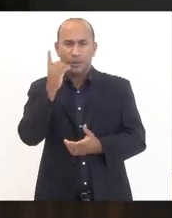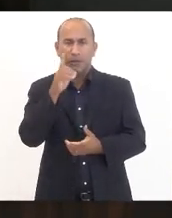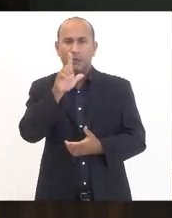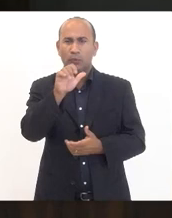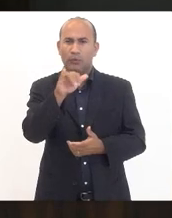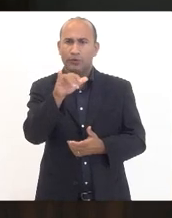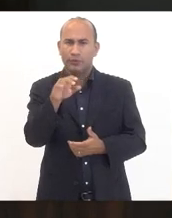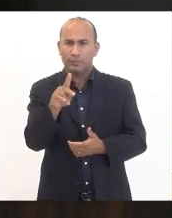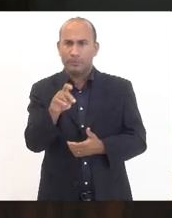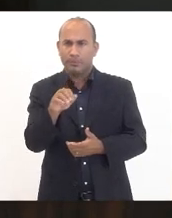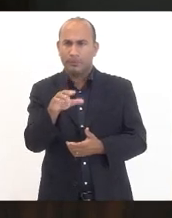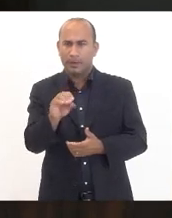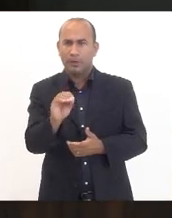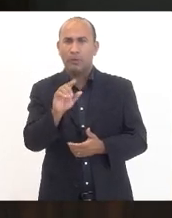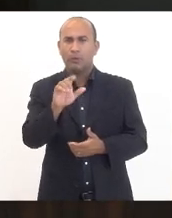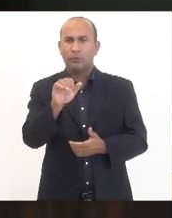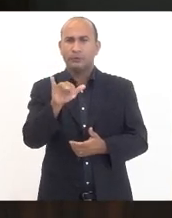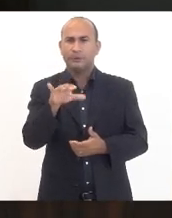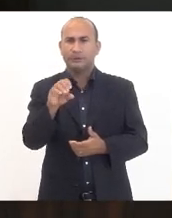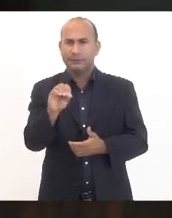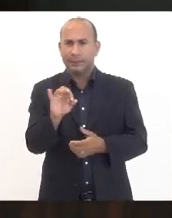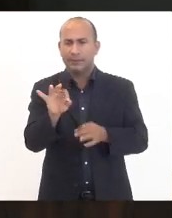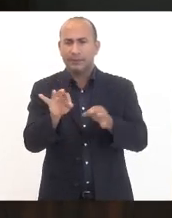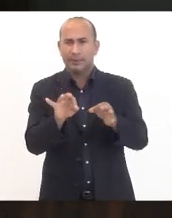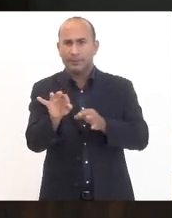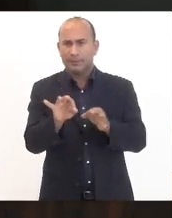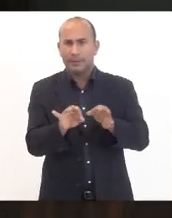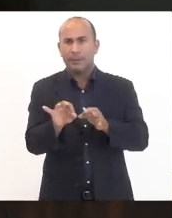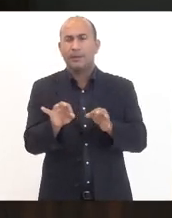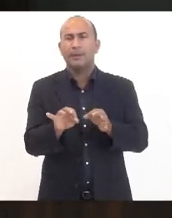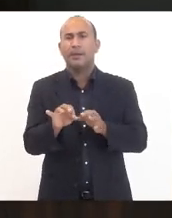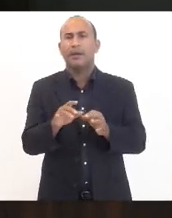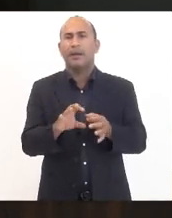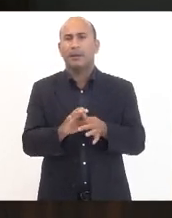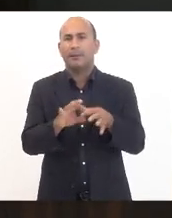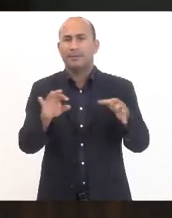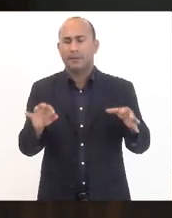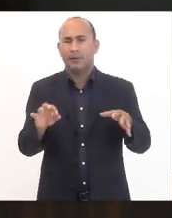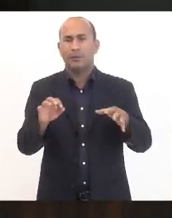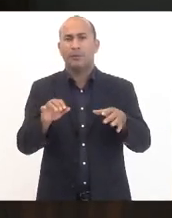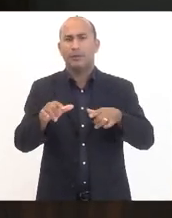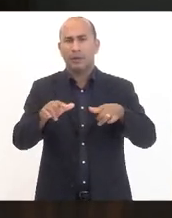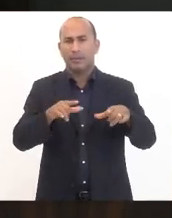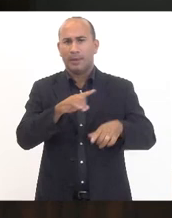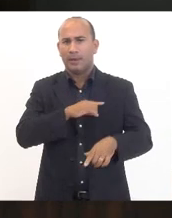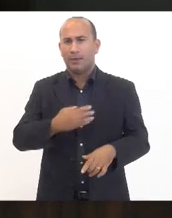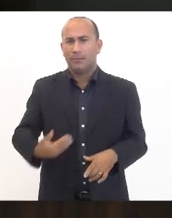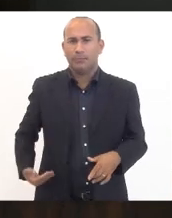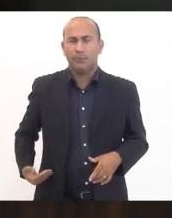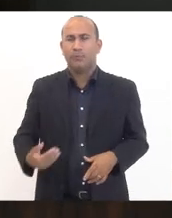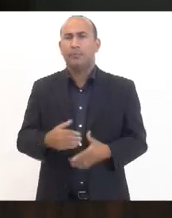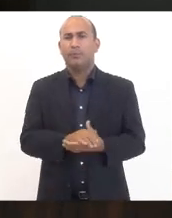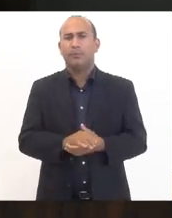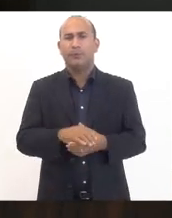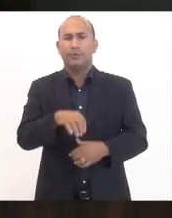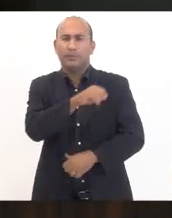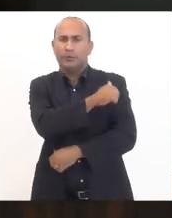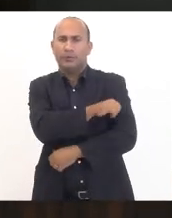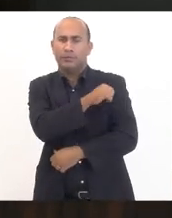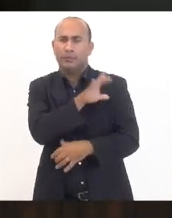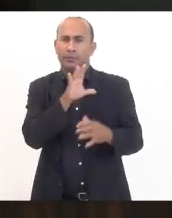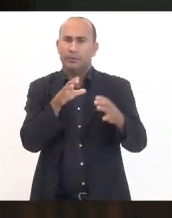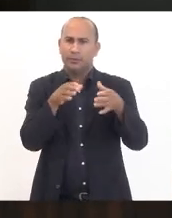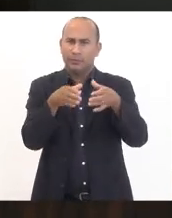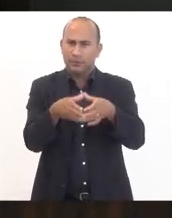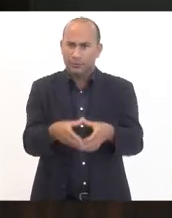que disciplina a participação popular nos contratos administrativos de concessão e permissão de serviços públicos do Rio de Janeiro, pendente de parecer